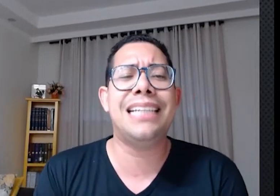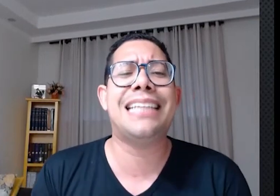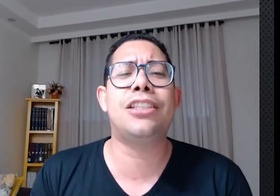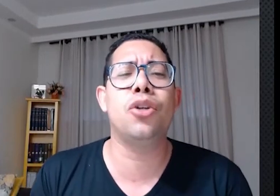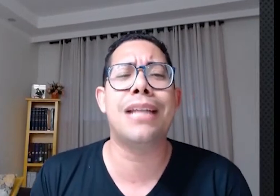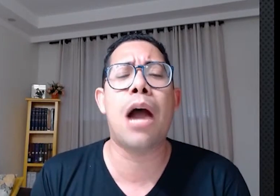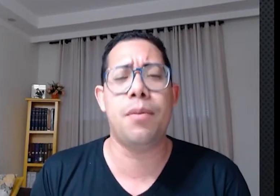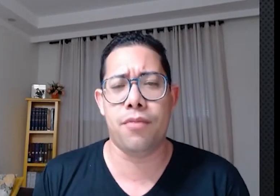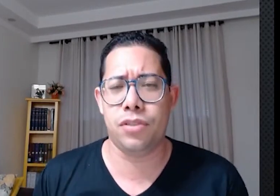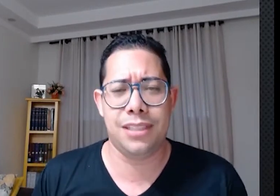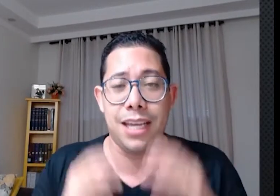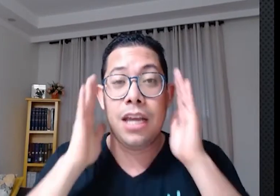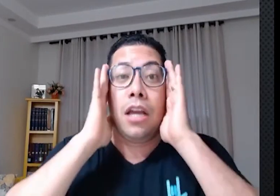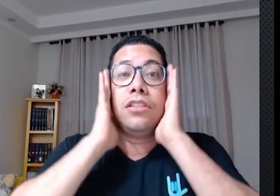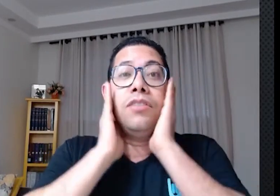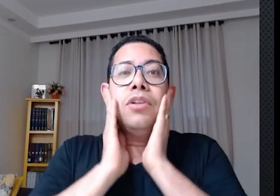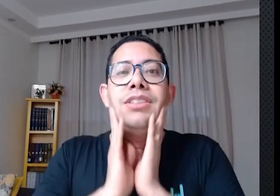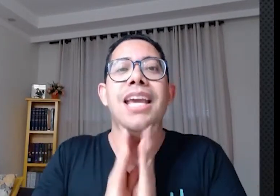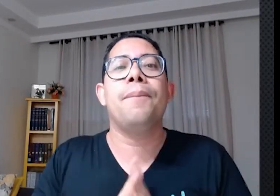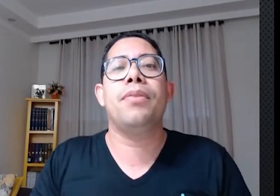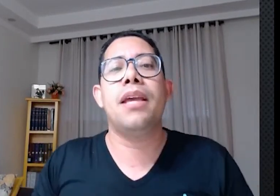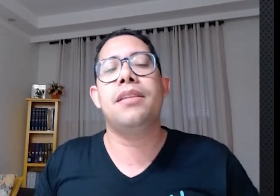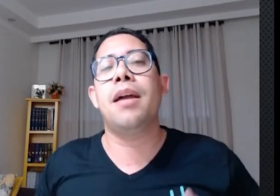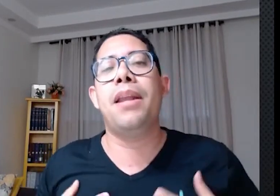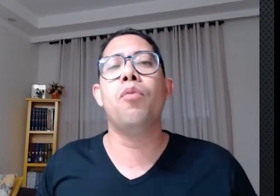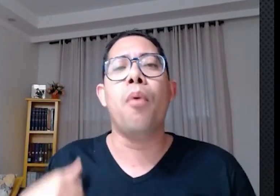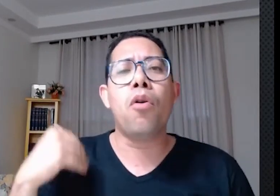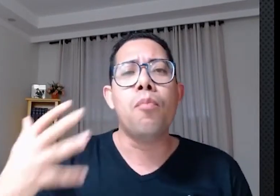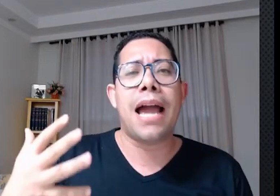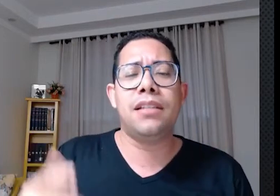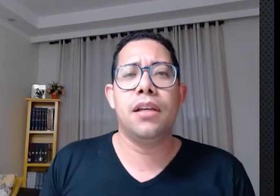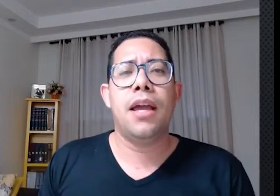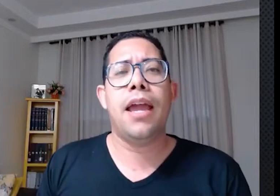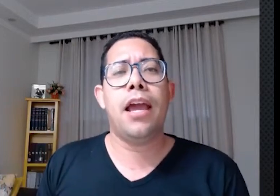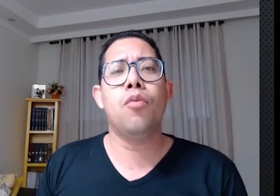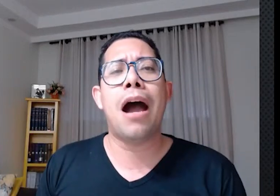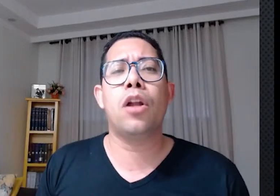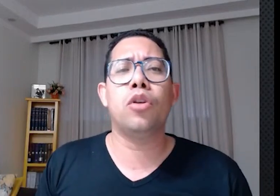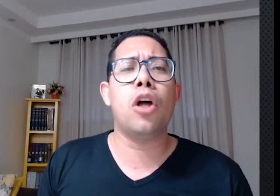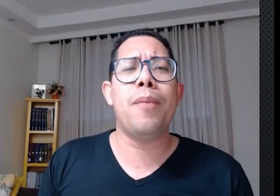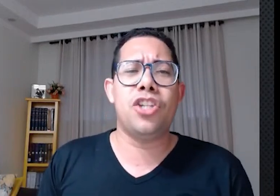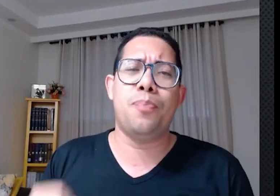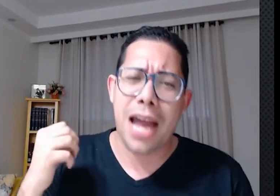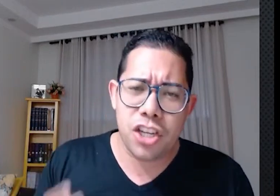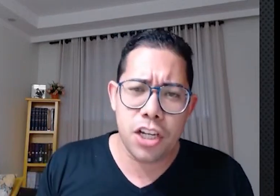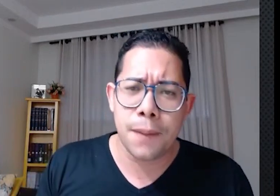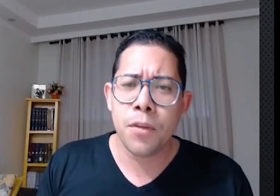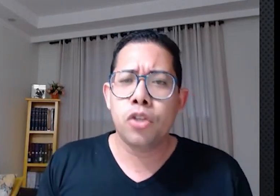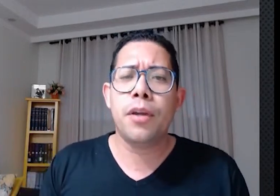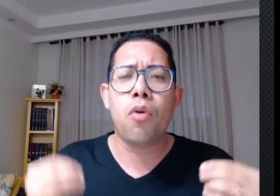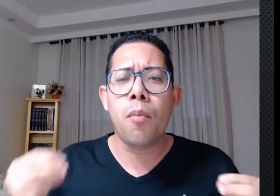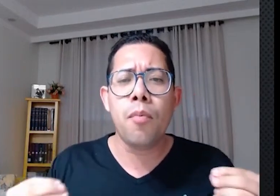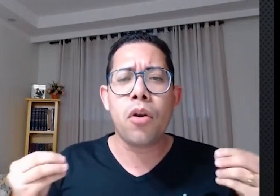notícia sensacional aí para você. Se você deseja aprender um pouco mais, numa aula totalmente